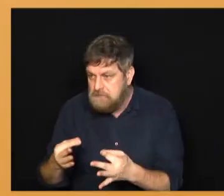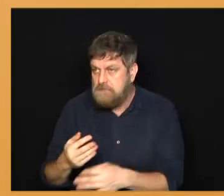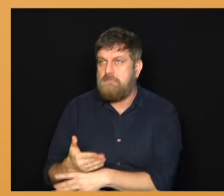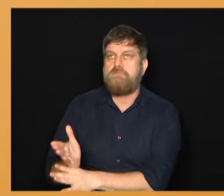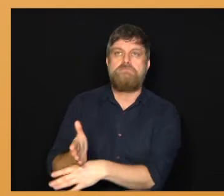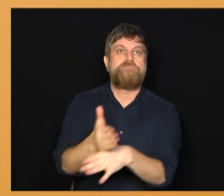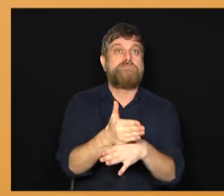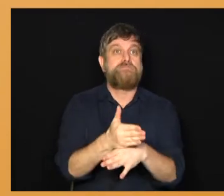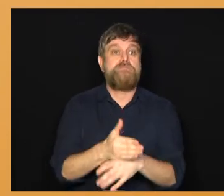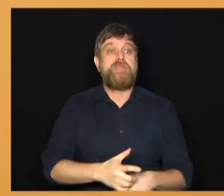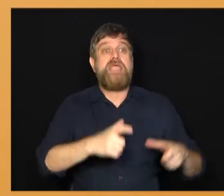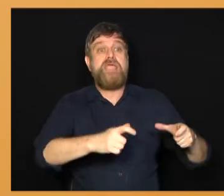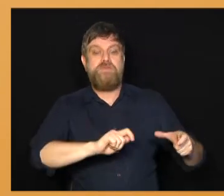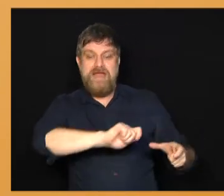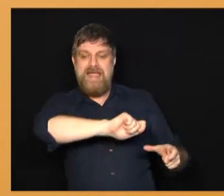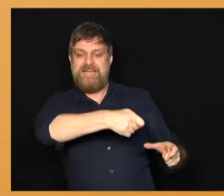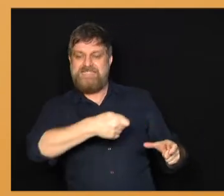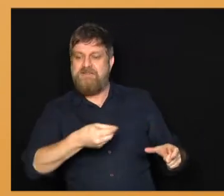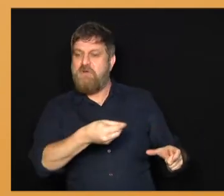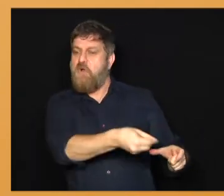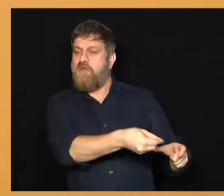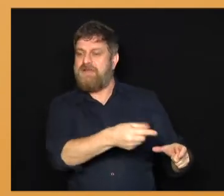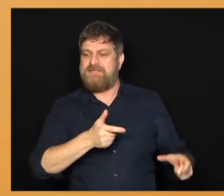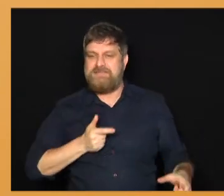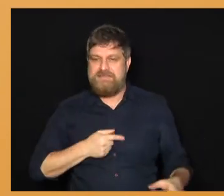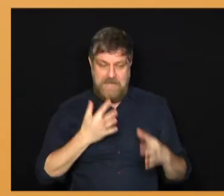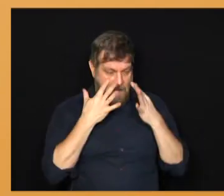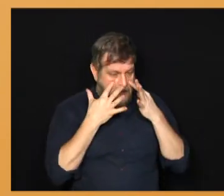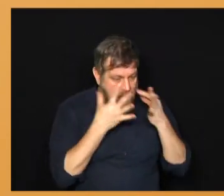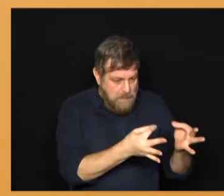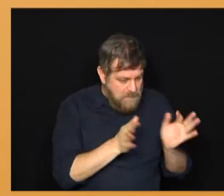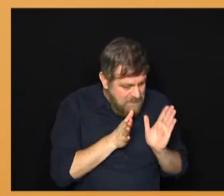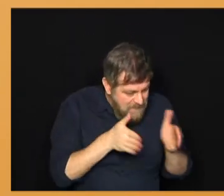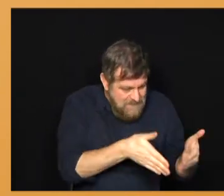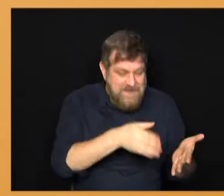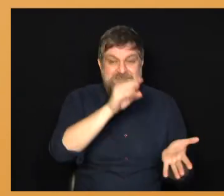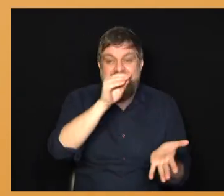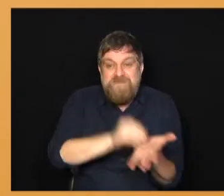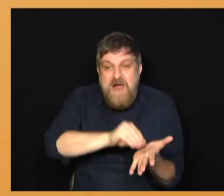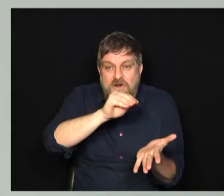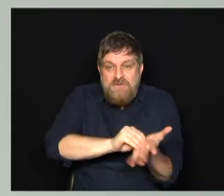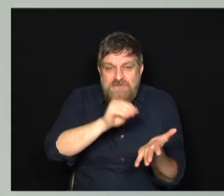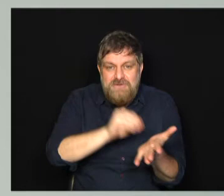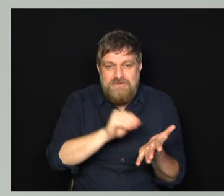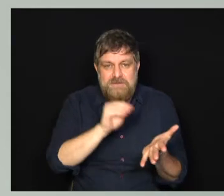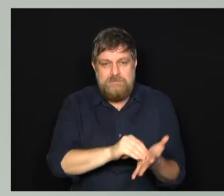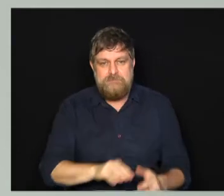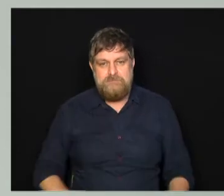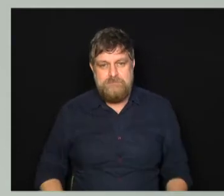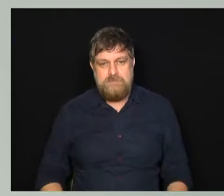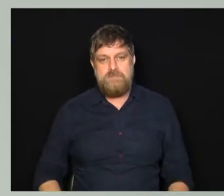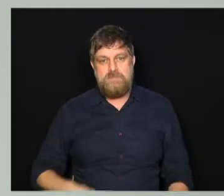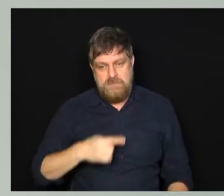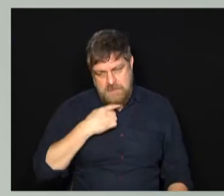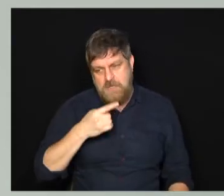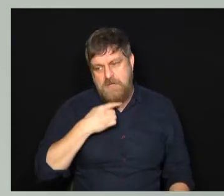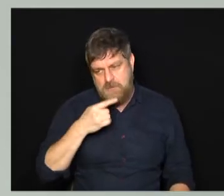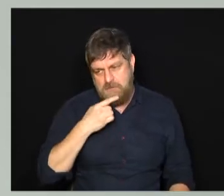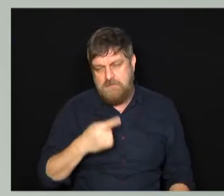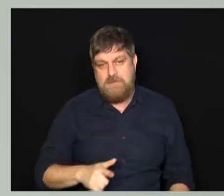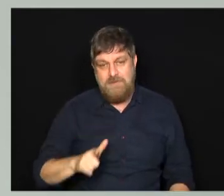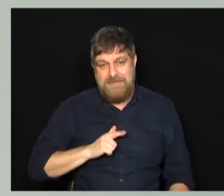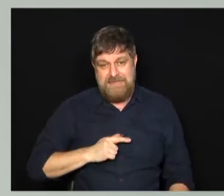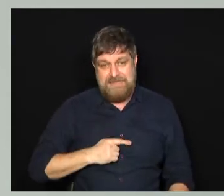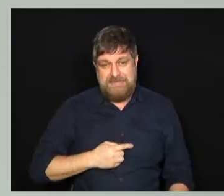onde deixou a chave. Faltou Então, foco e concentração. exatamente, exatamente. Mas, sem dúvida, o que você citou,